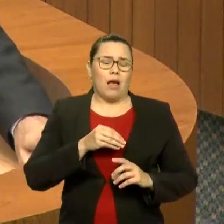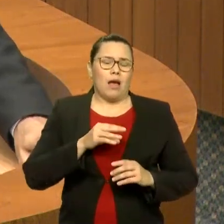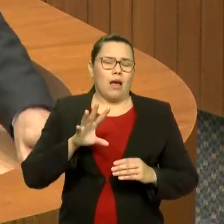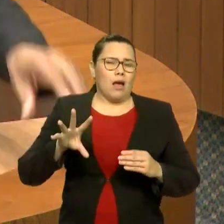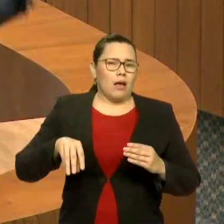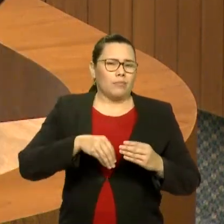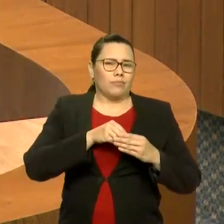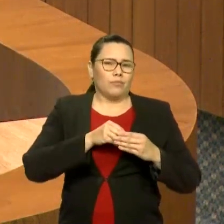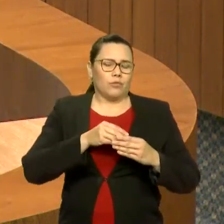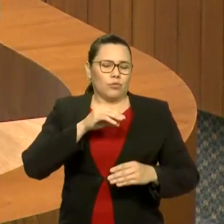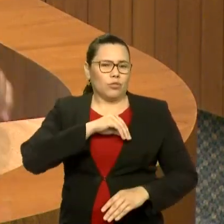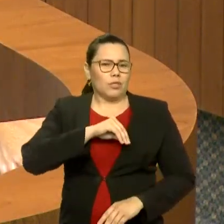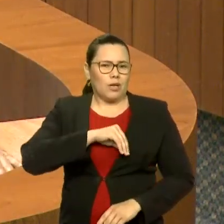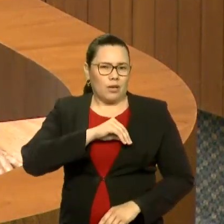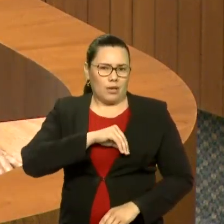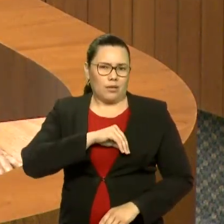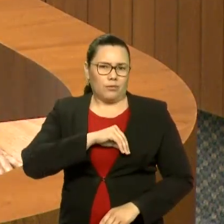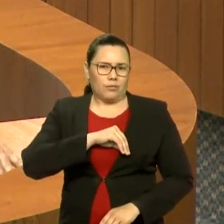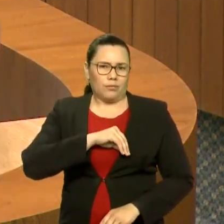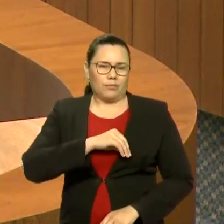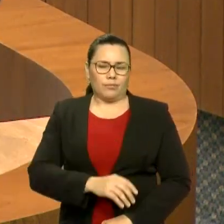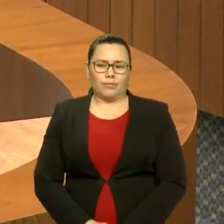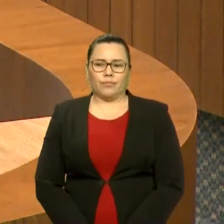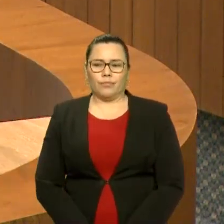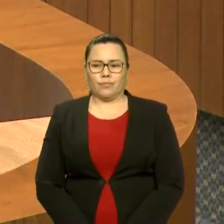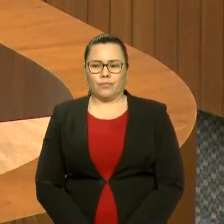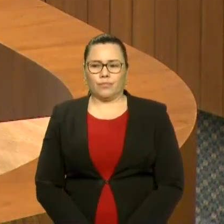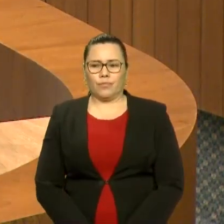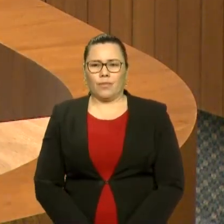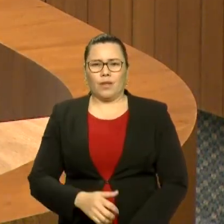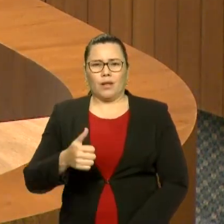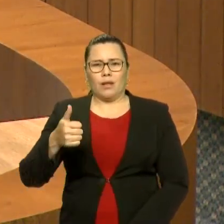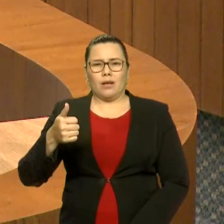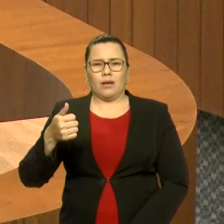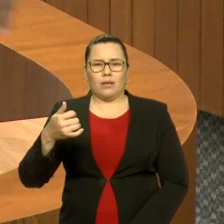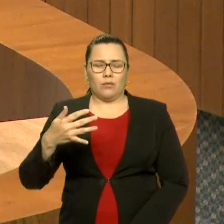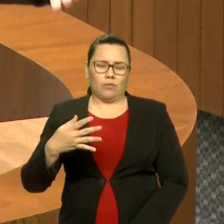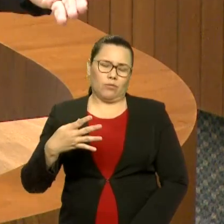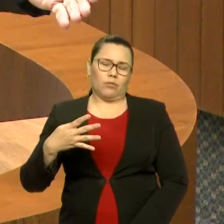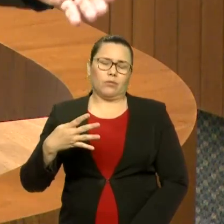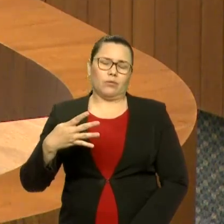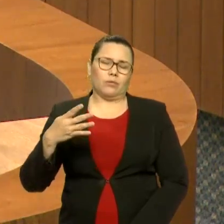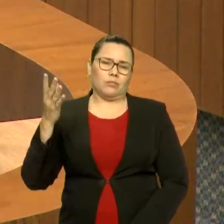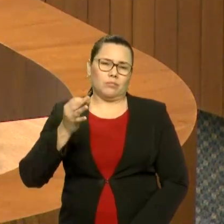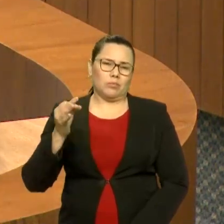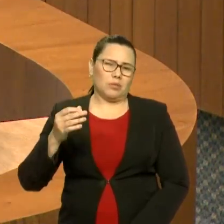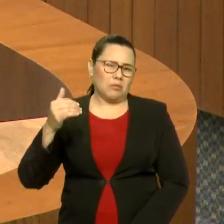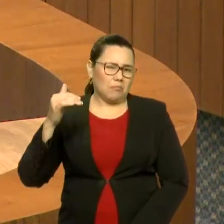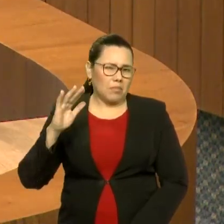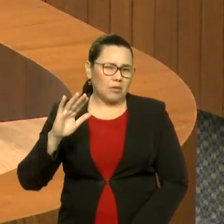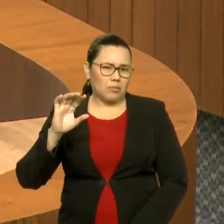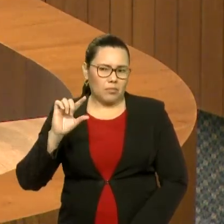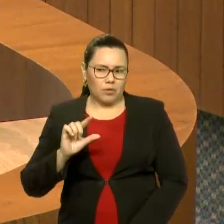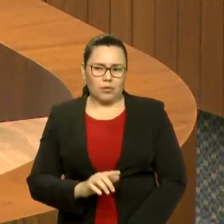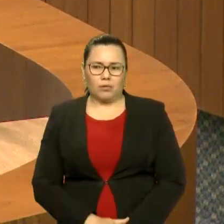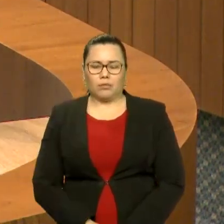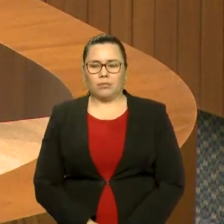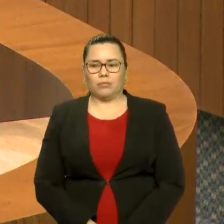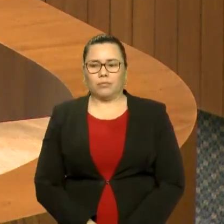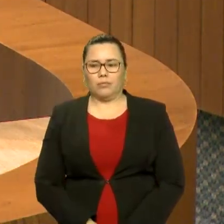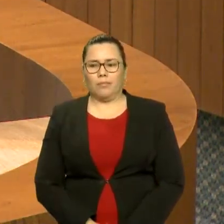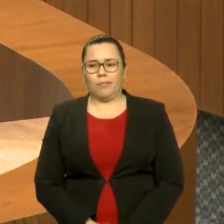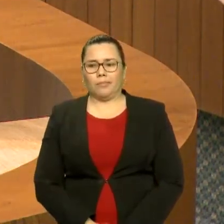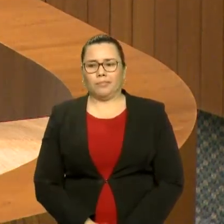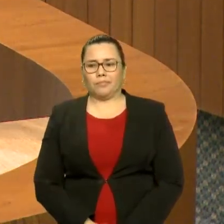Lula, para os professores. Bem abaixo do concedido no ano anterior pelo ex-presidente